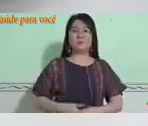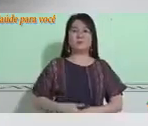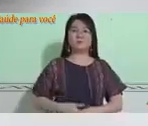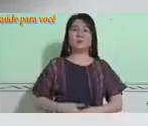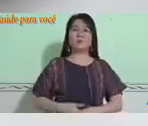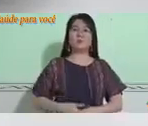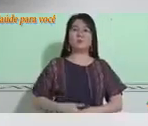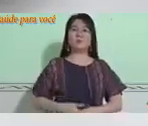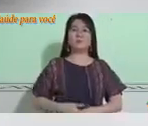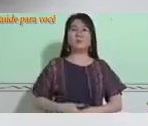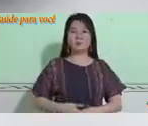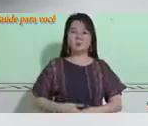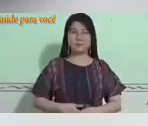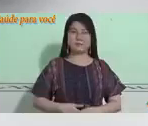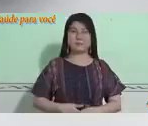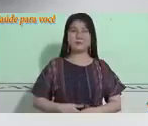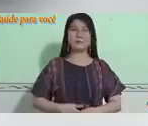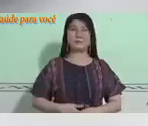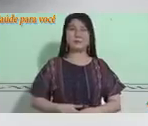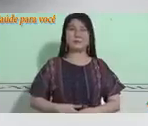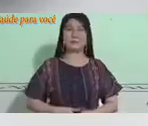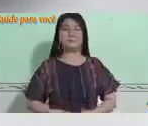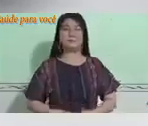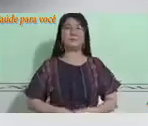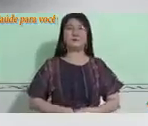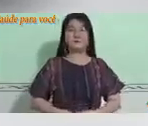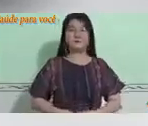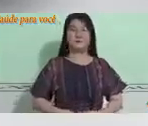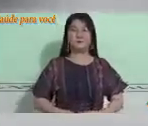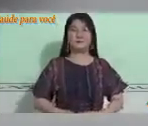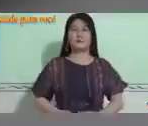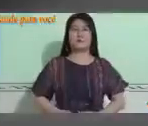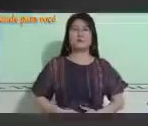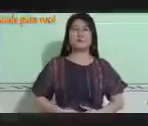sintomas relacionados ao hipotireoidismo.